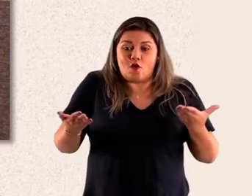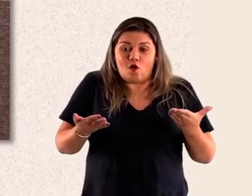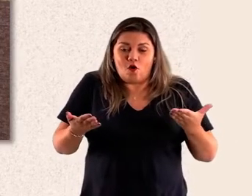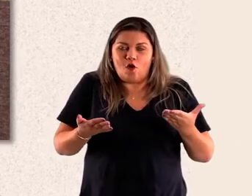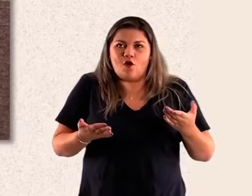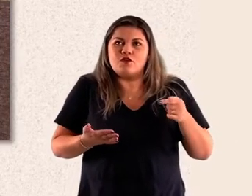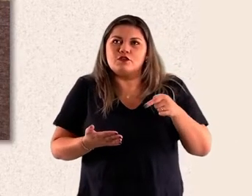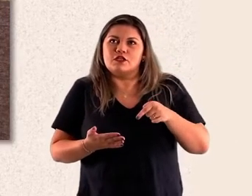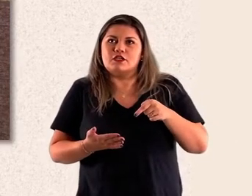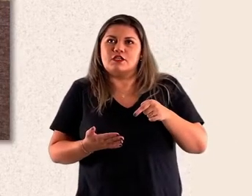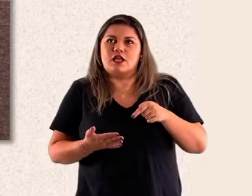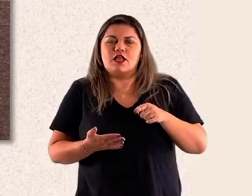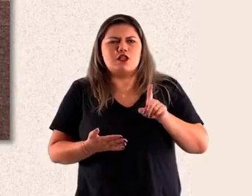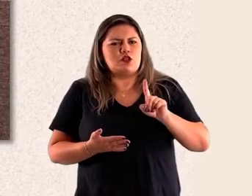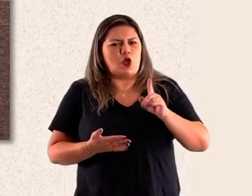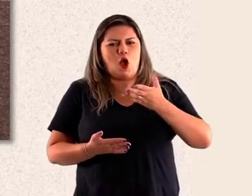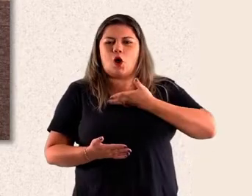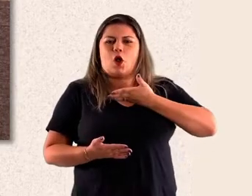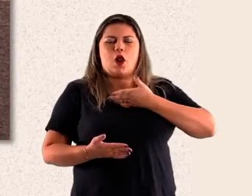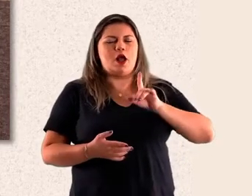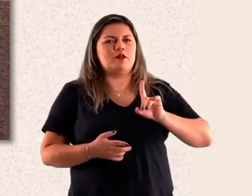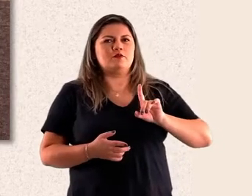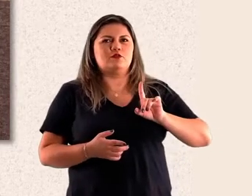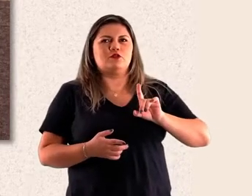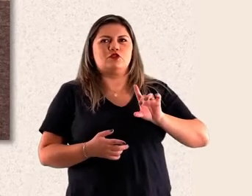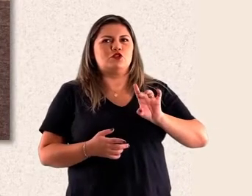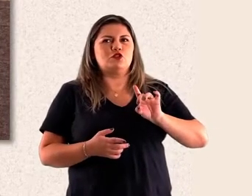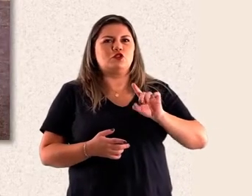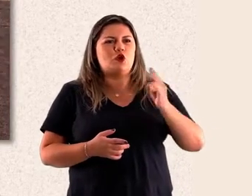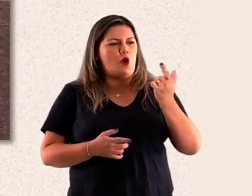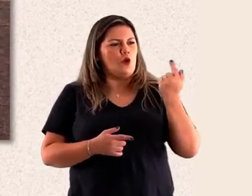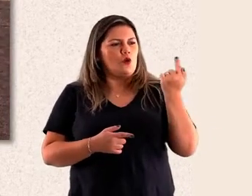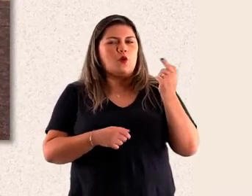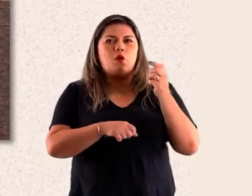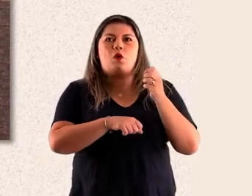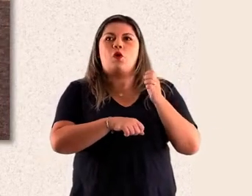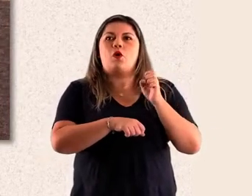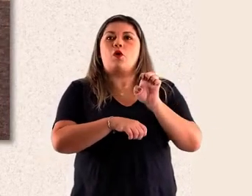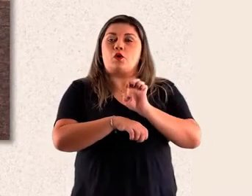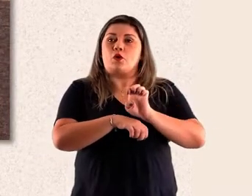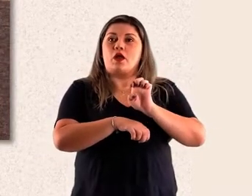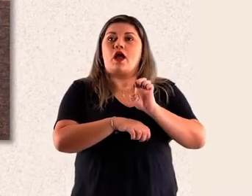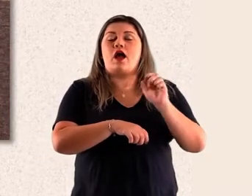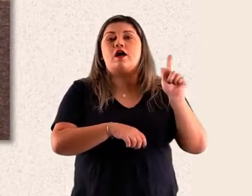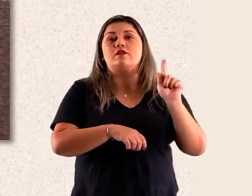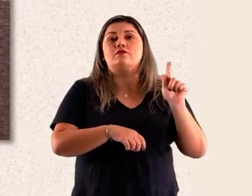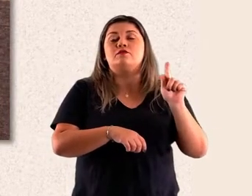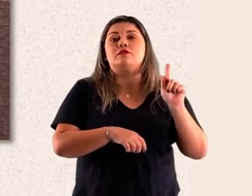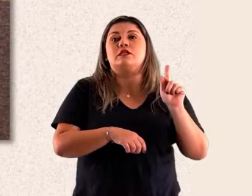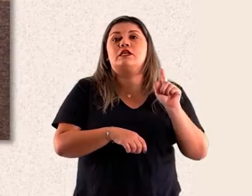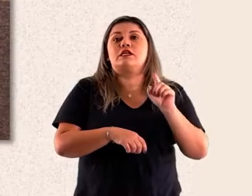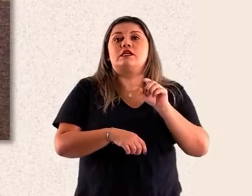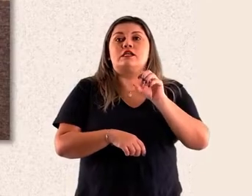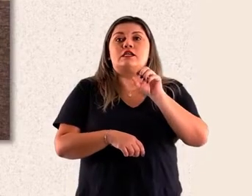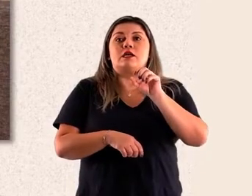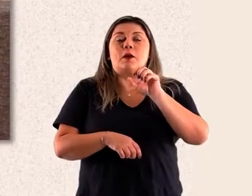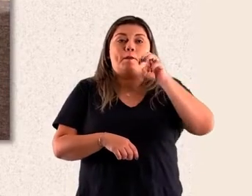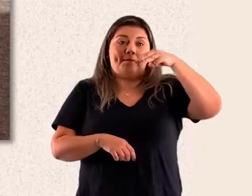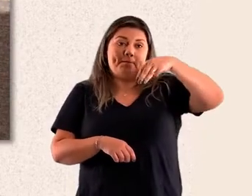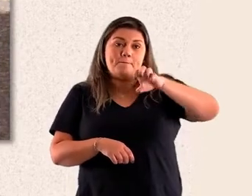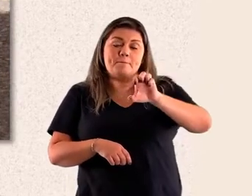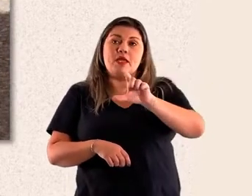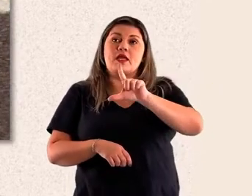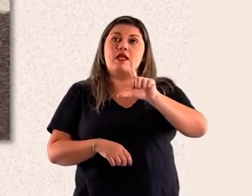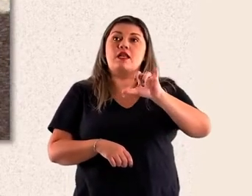uma não só uma colega do Ministério Público de Goiás mais uma amiga que a Melissa Sánchez visita nós fomos amigos